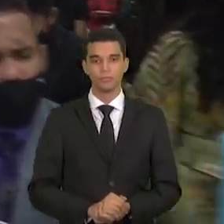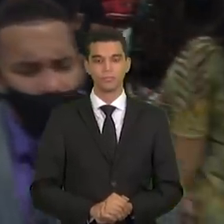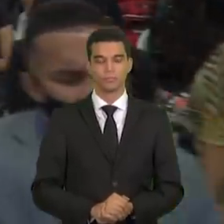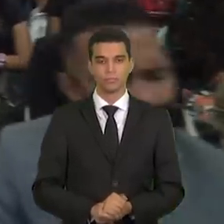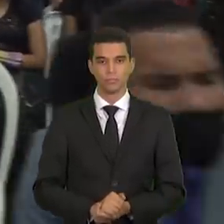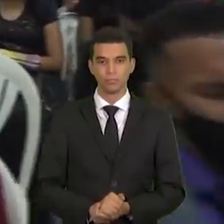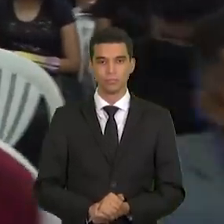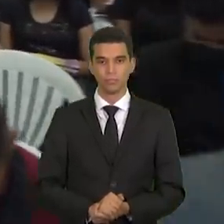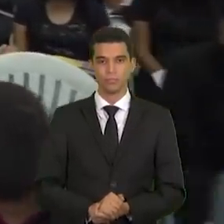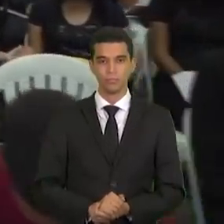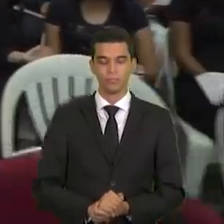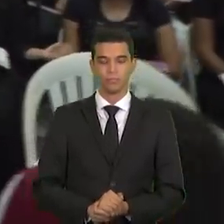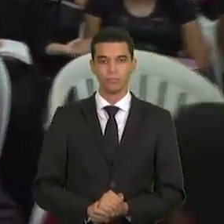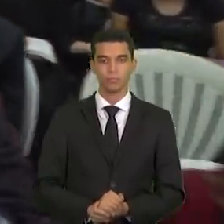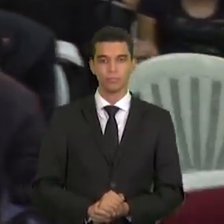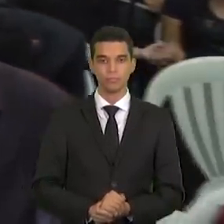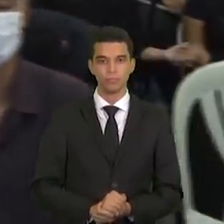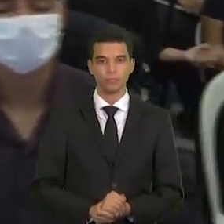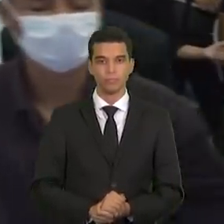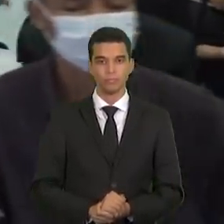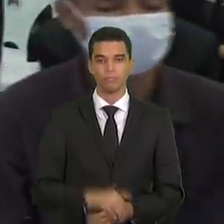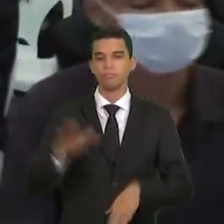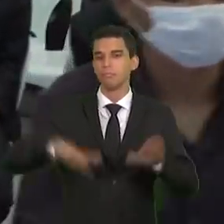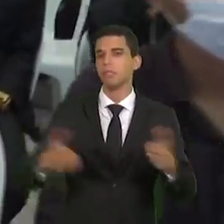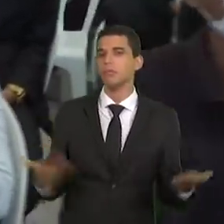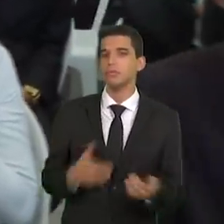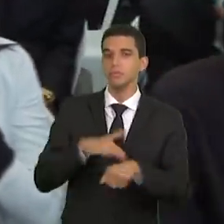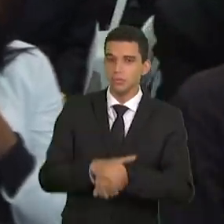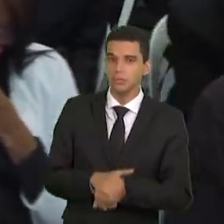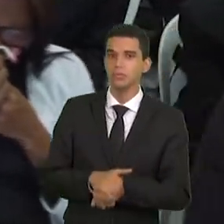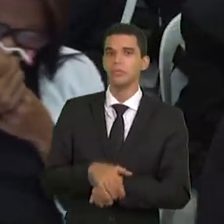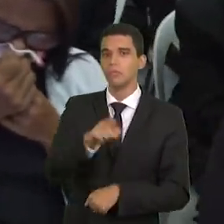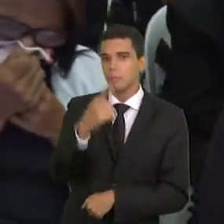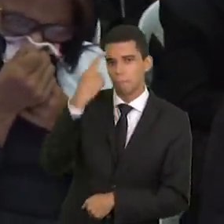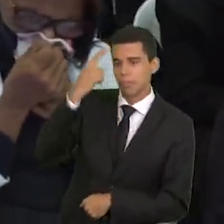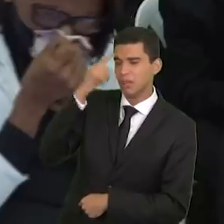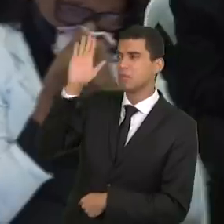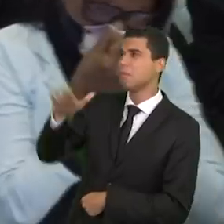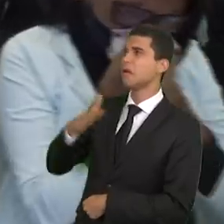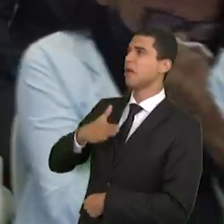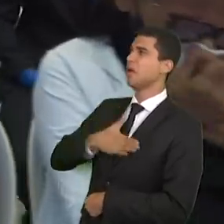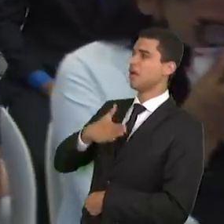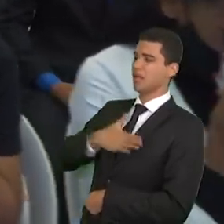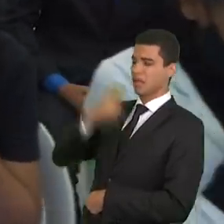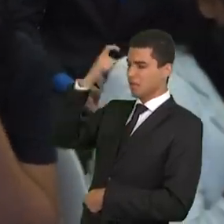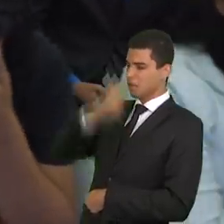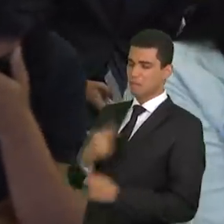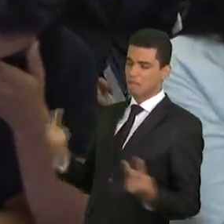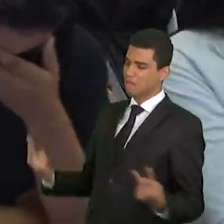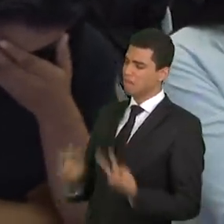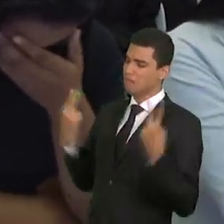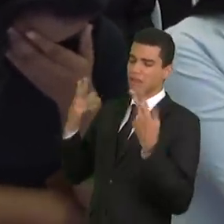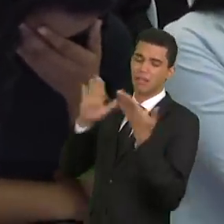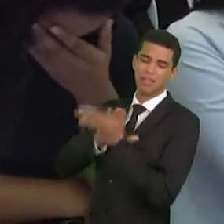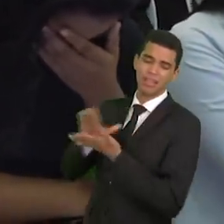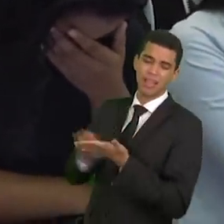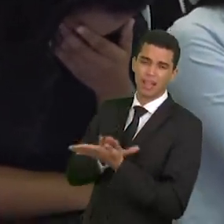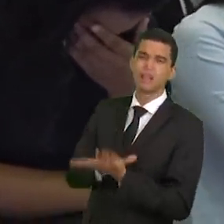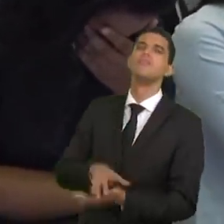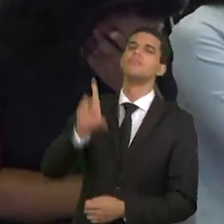Talvez nesta noite alguém está dizendo assim: eu não presto para nada. Presta. Eu não sirvo para